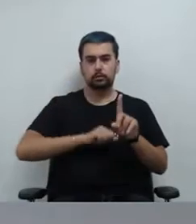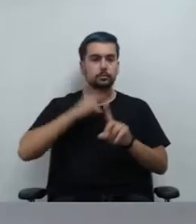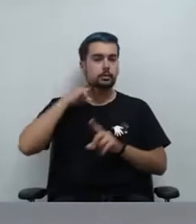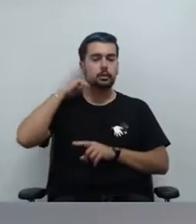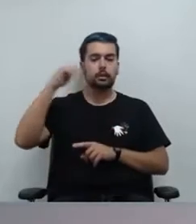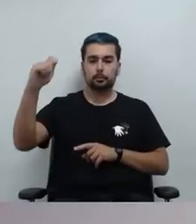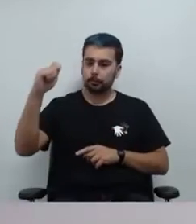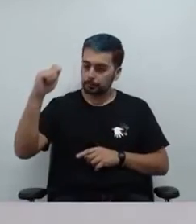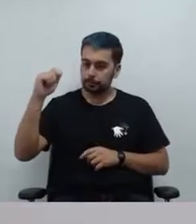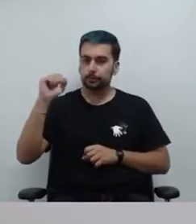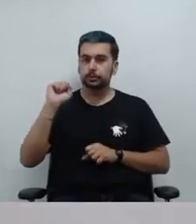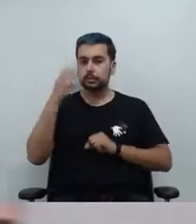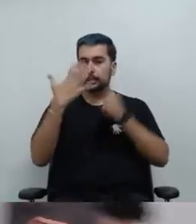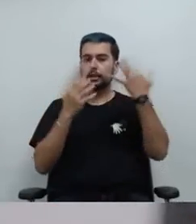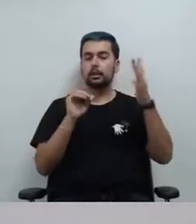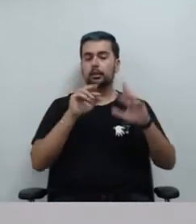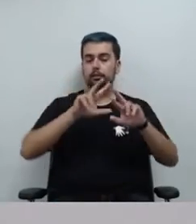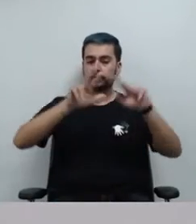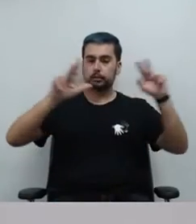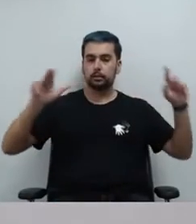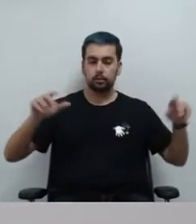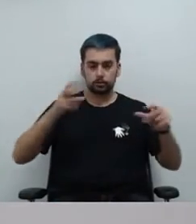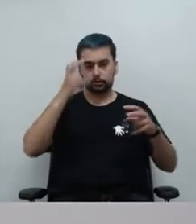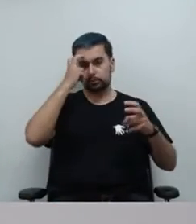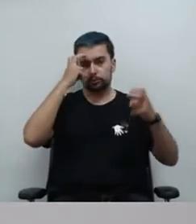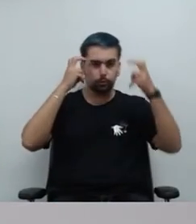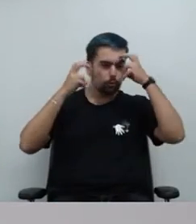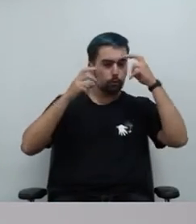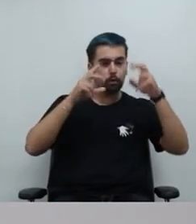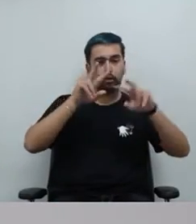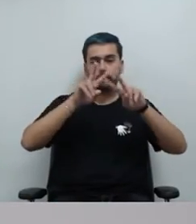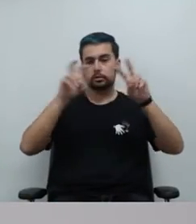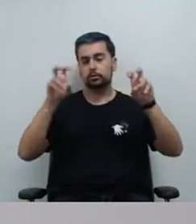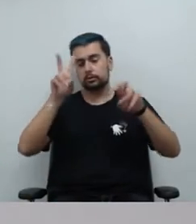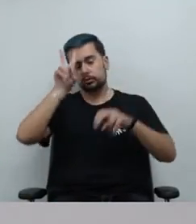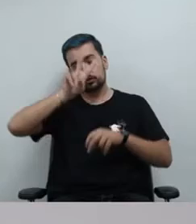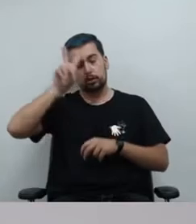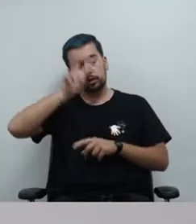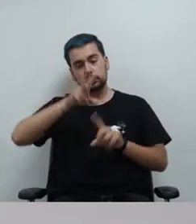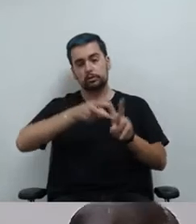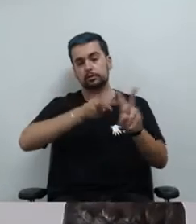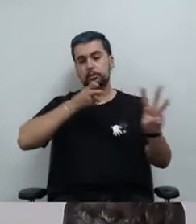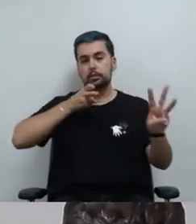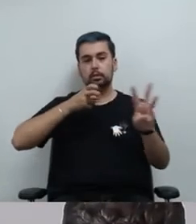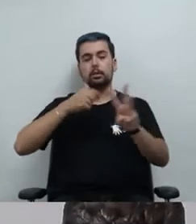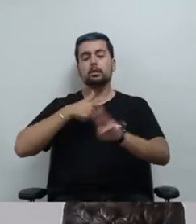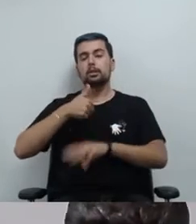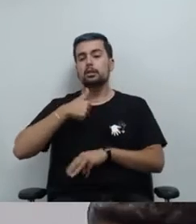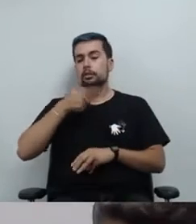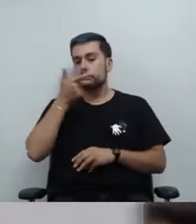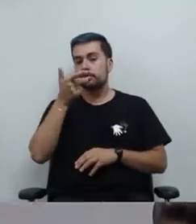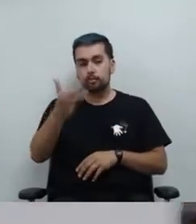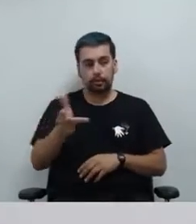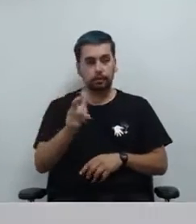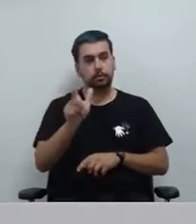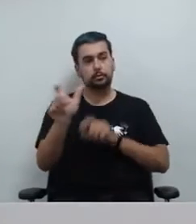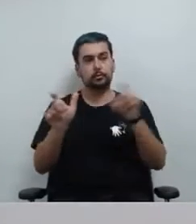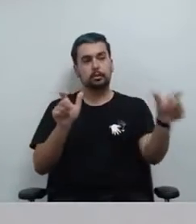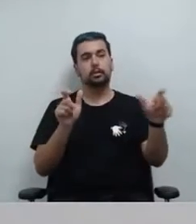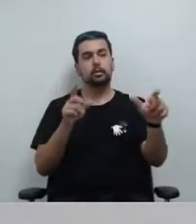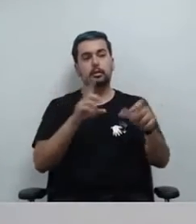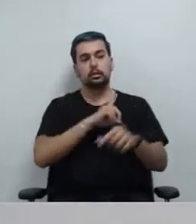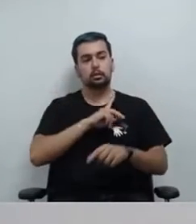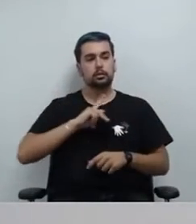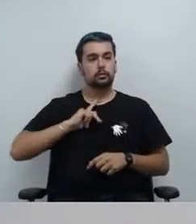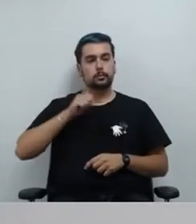que celebra a diversidade das culturas, das histórias dos povos indígenas, e já passo aqui na sequência a palavra à